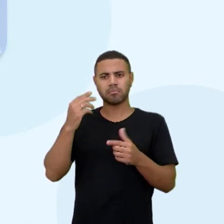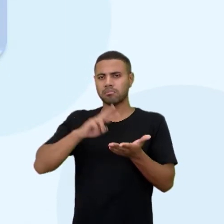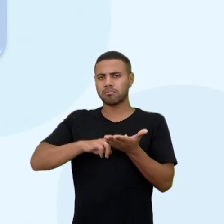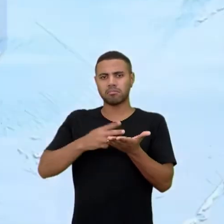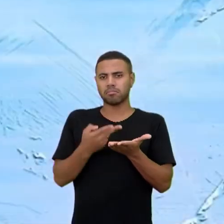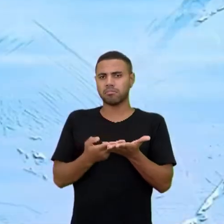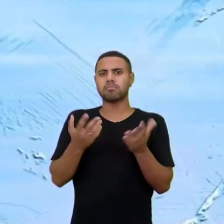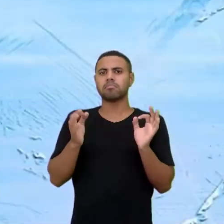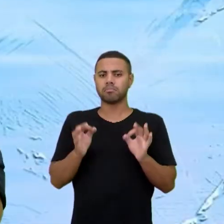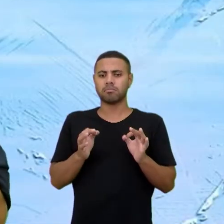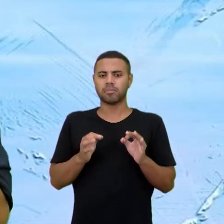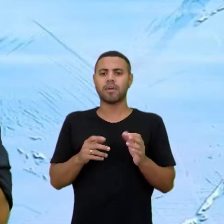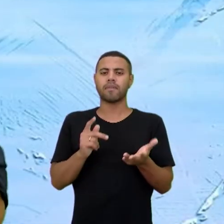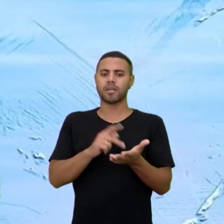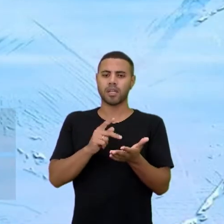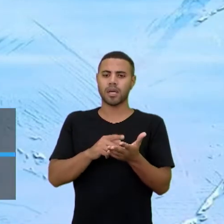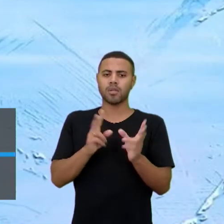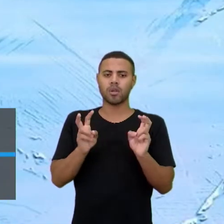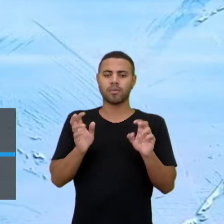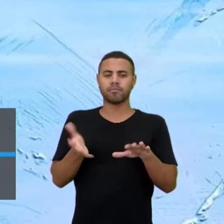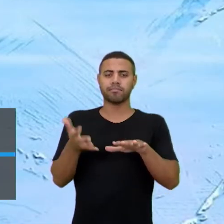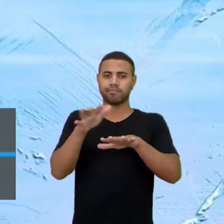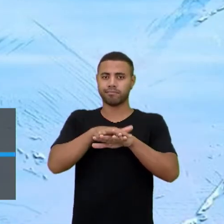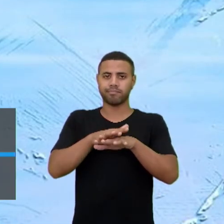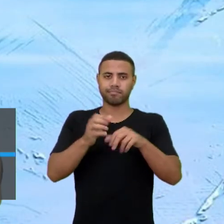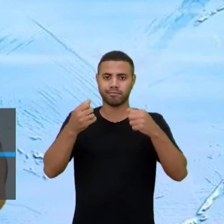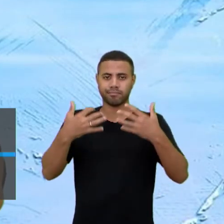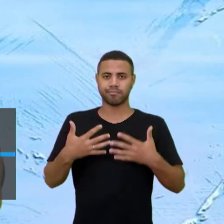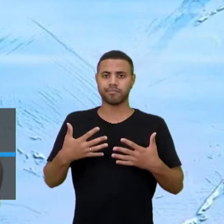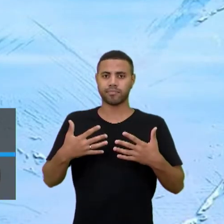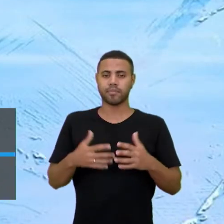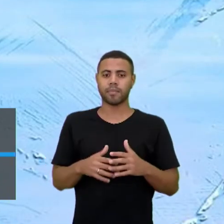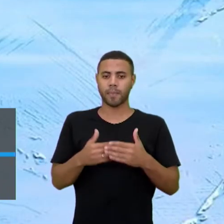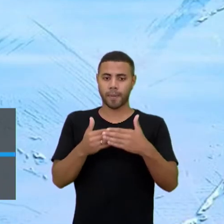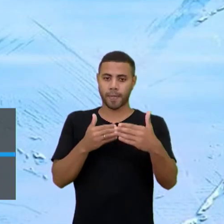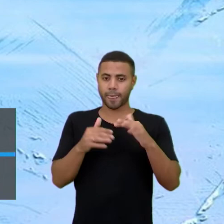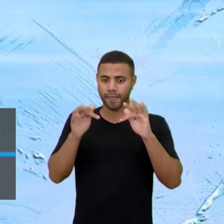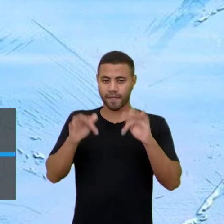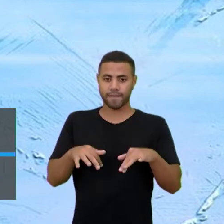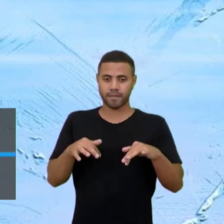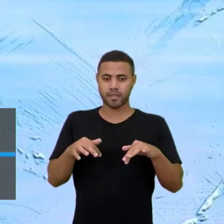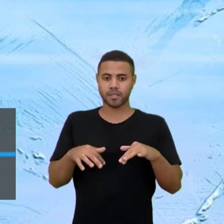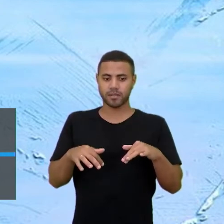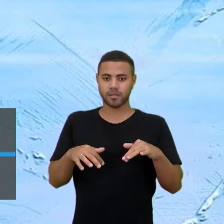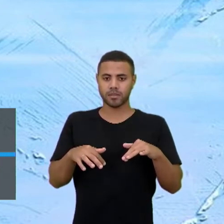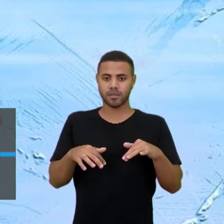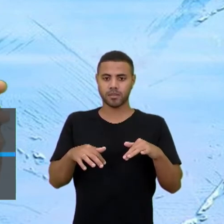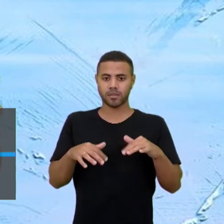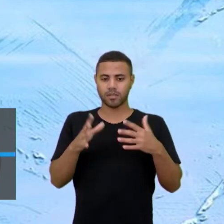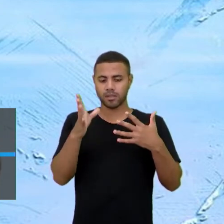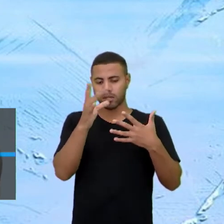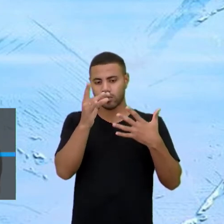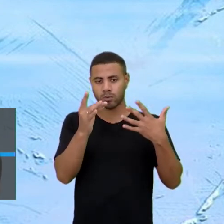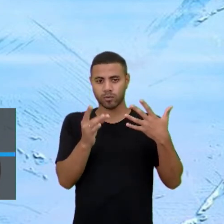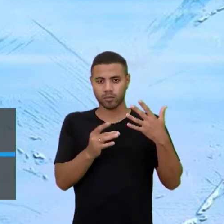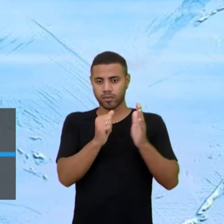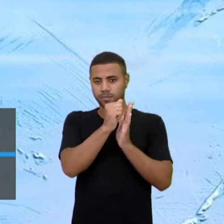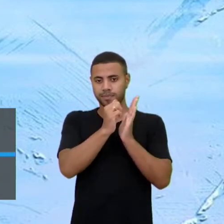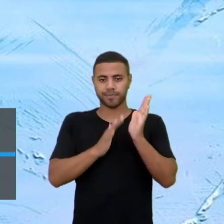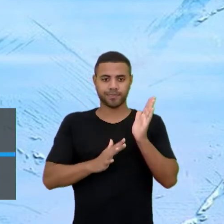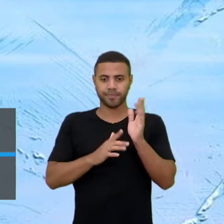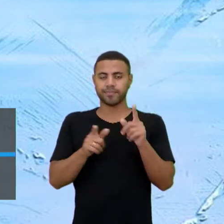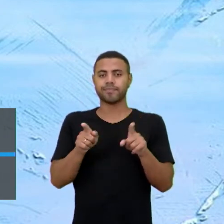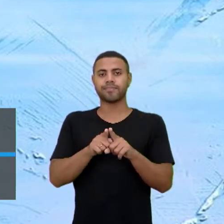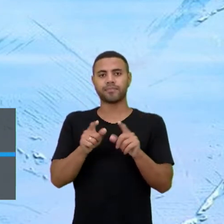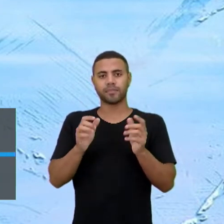coisa que é importante também quando fala de integração é assim, ao final dessas todas as atividades, 4, 5 atividades, lá no final a gente